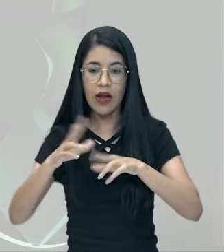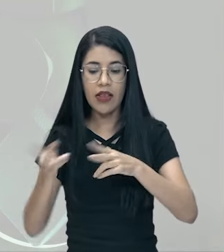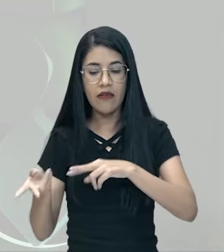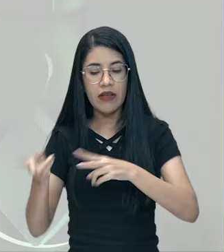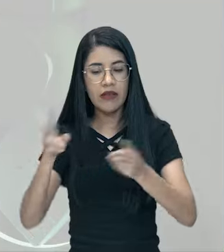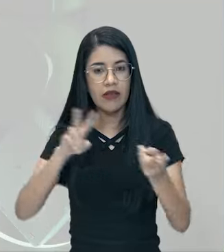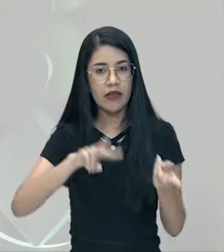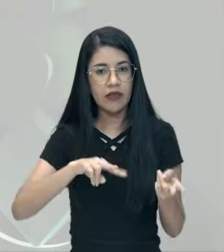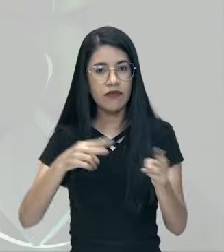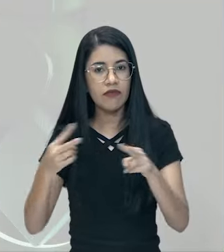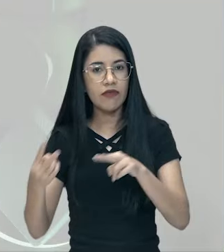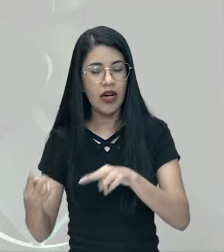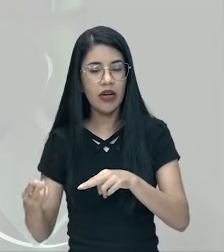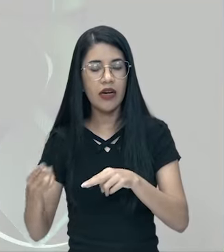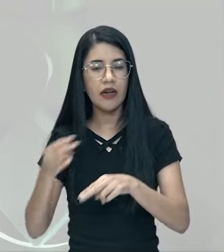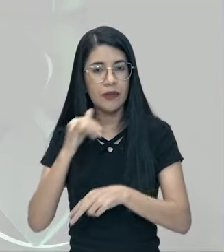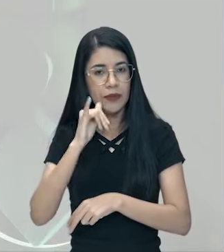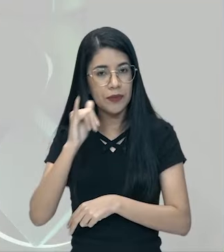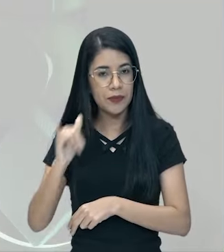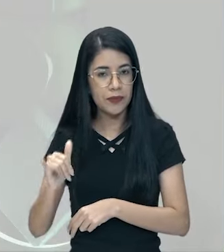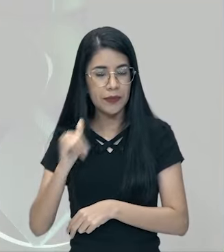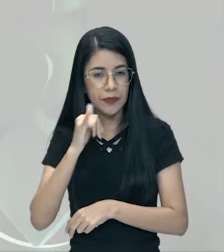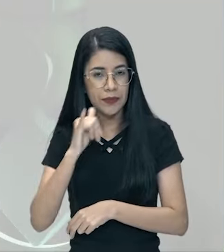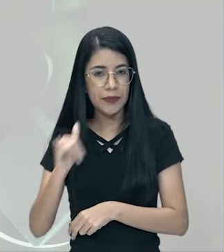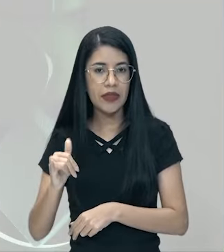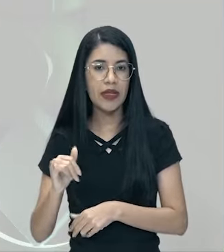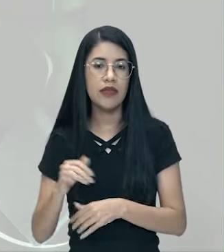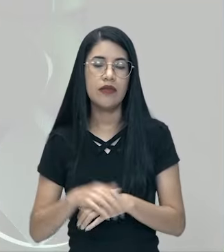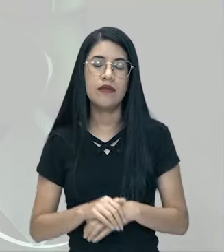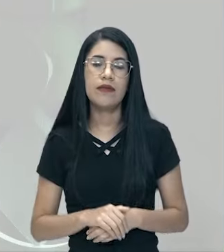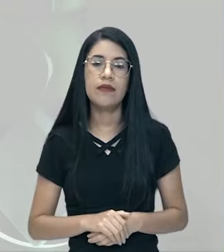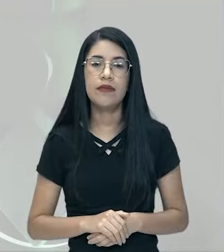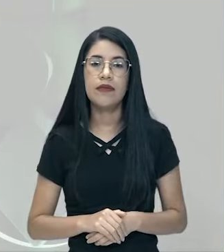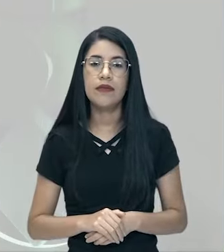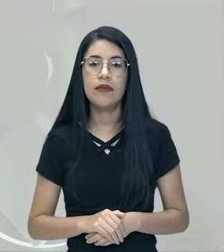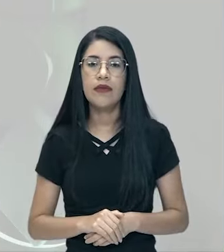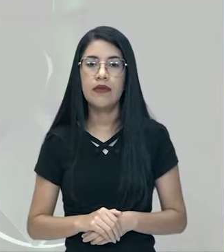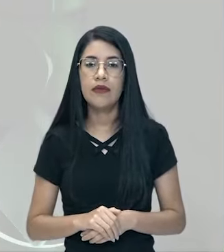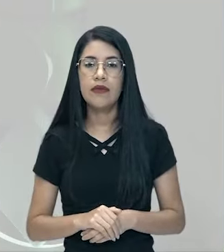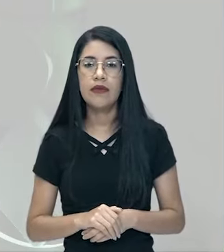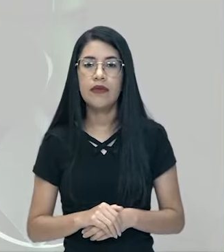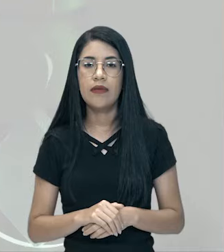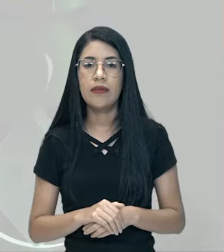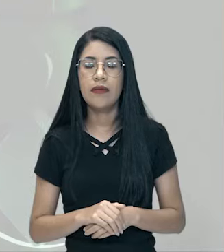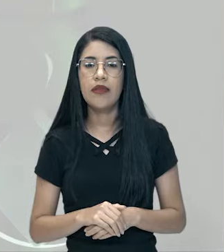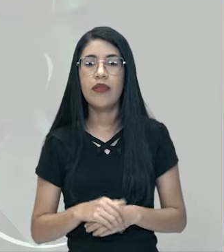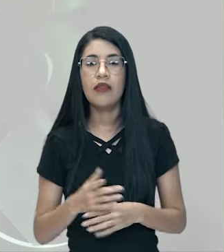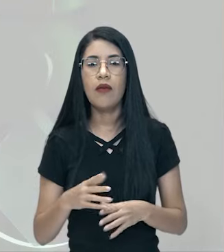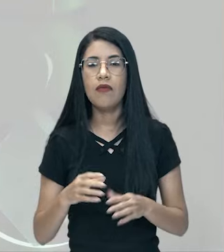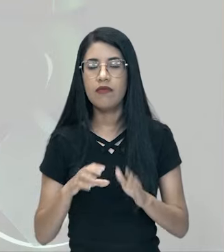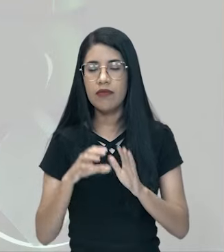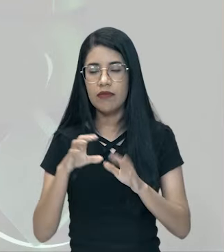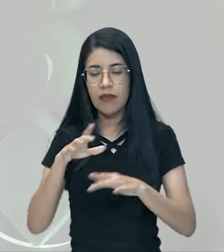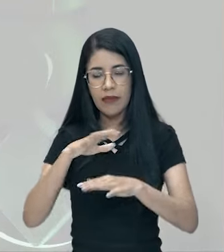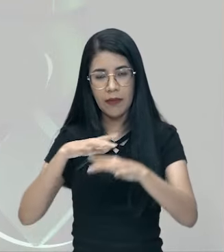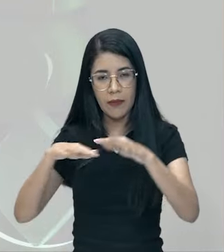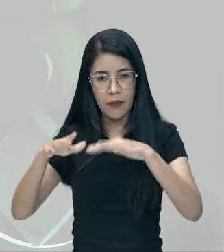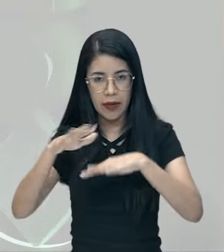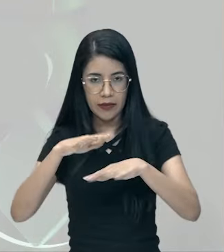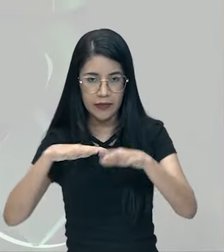aí uma energia. Aí, com base nesta definição que eu tenho aí, que é uma